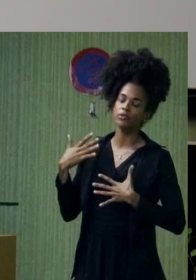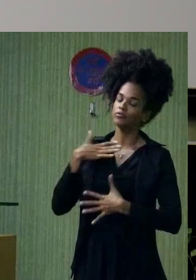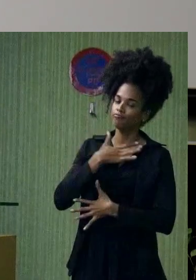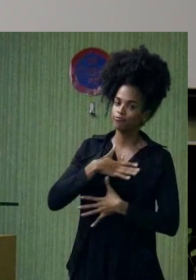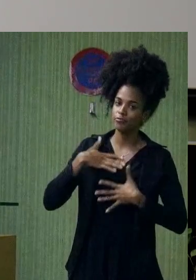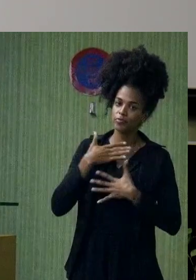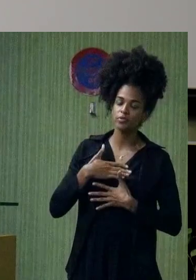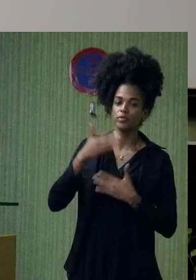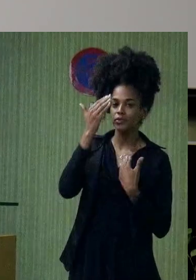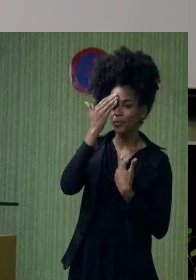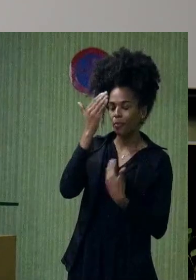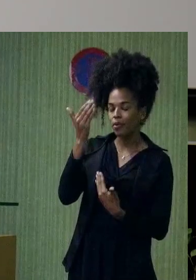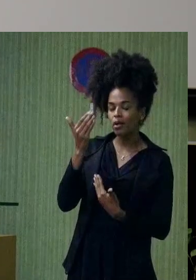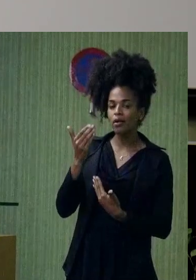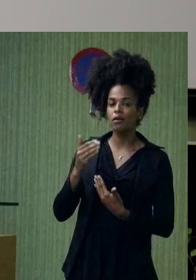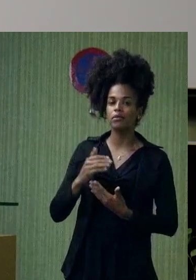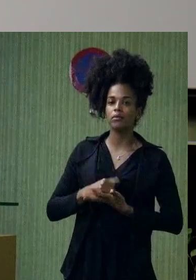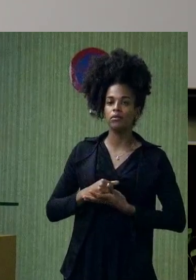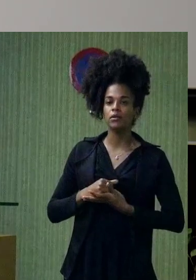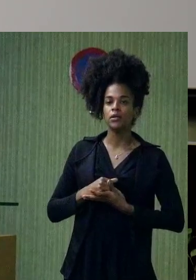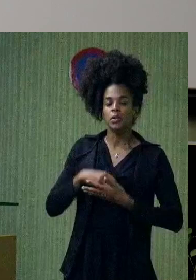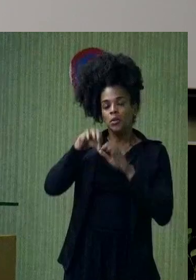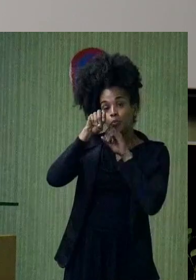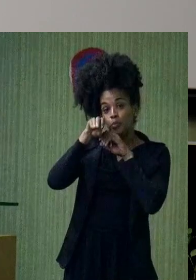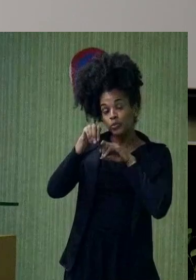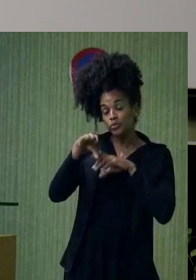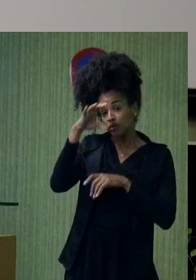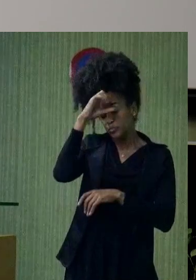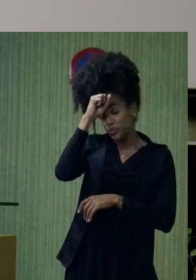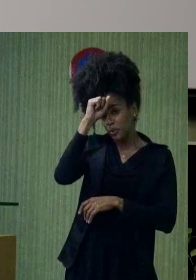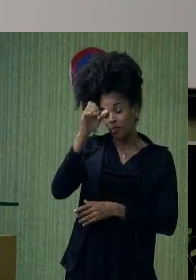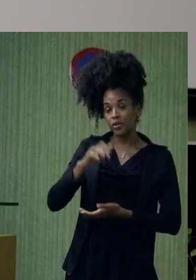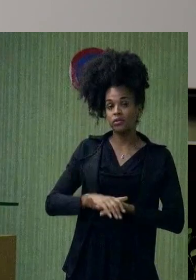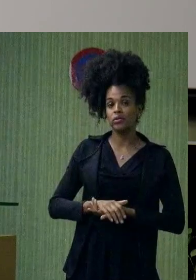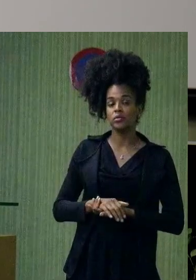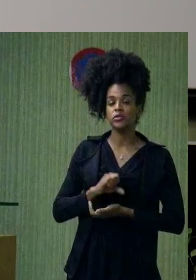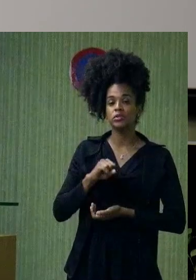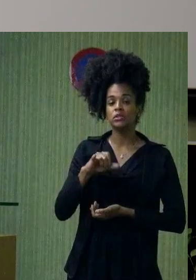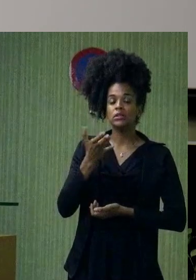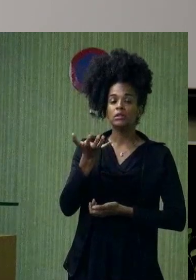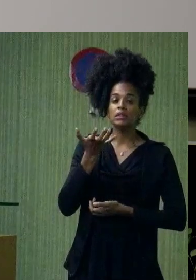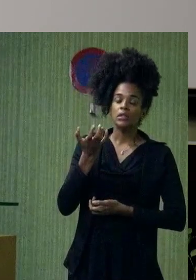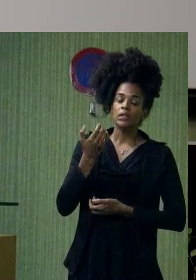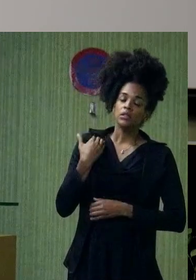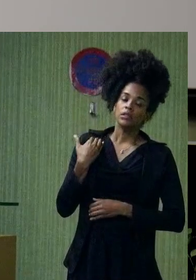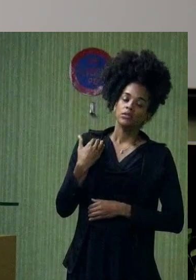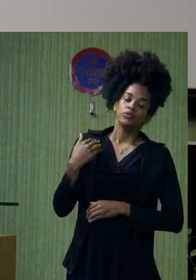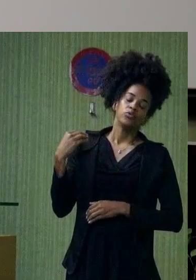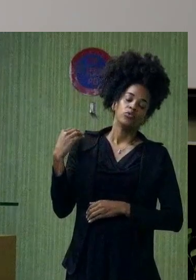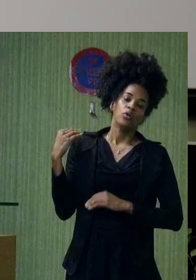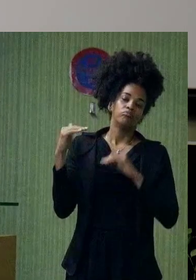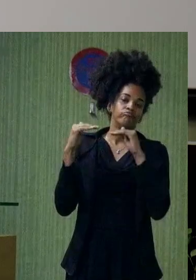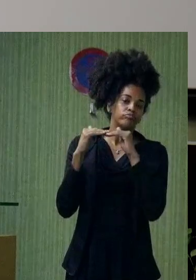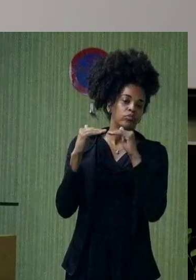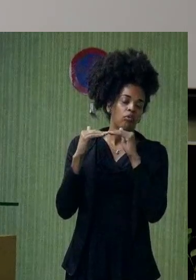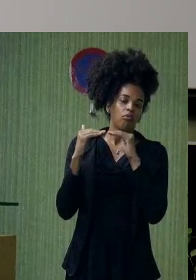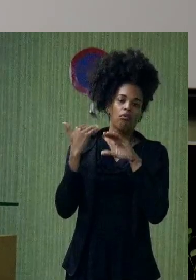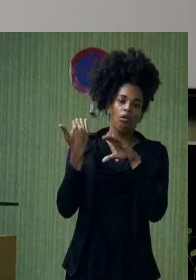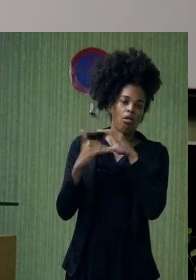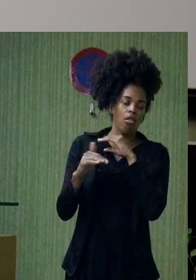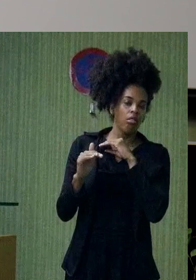e obrigado pela disponibilidade a todos nós se se quiser deixar algum endereço algum e-mail né também pelo